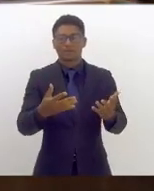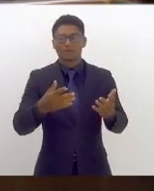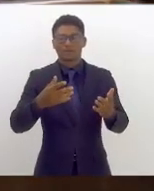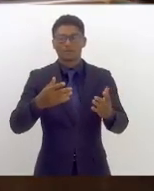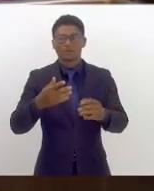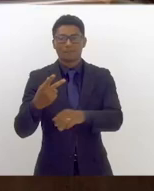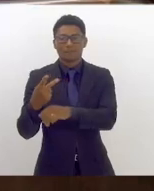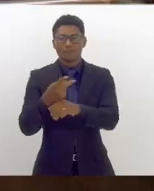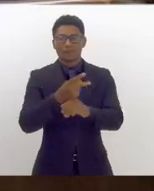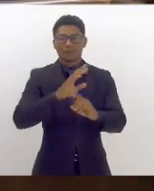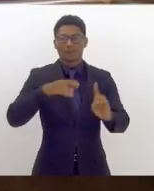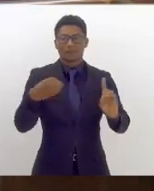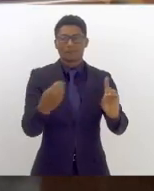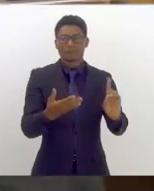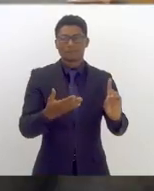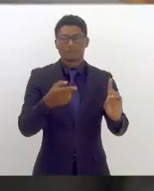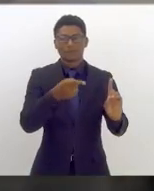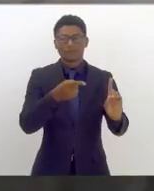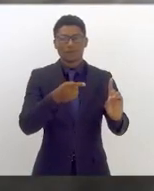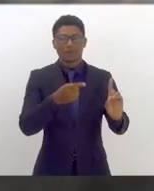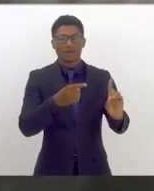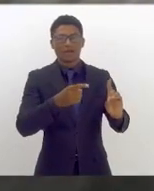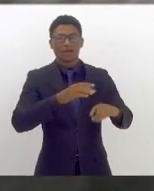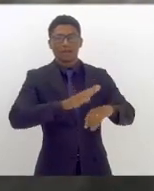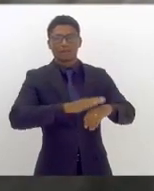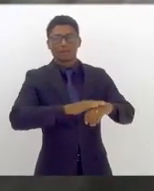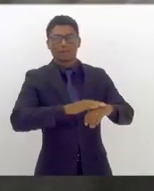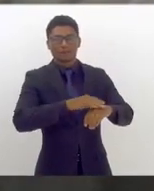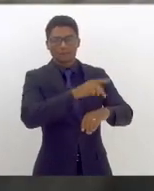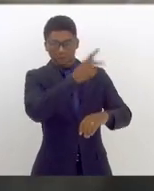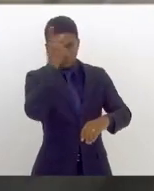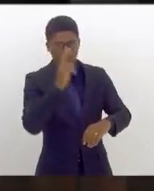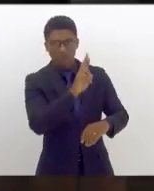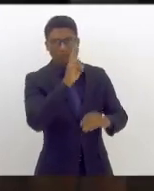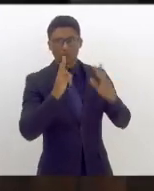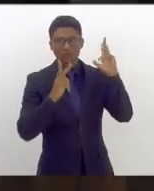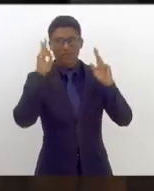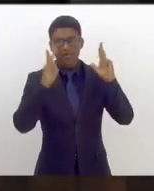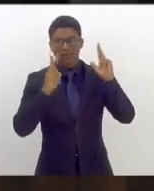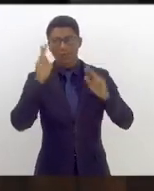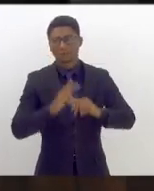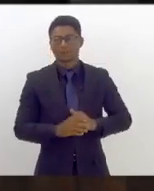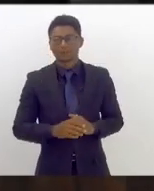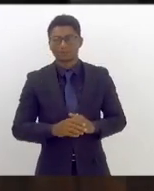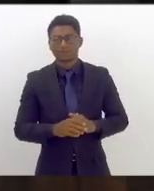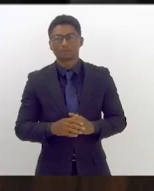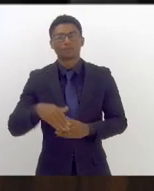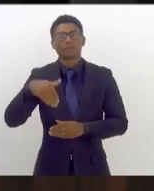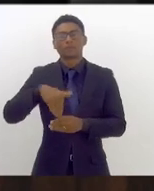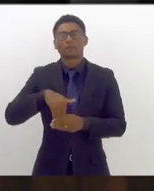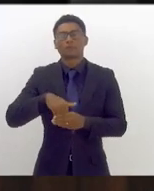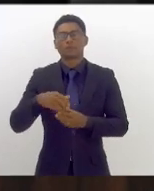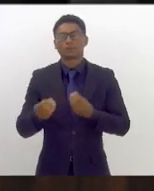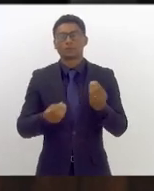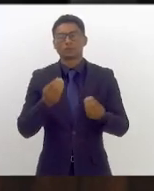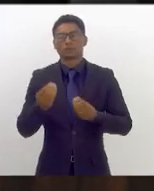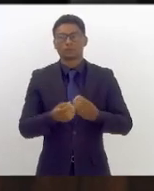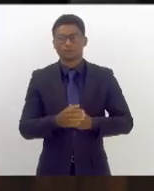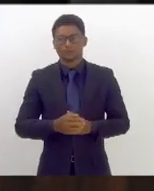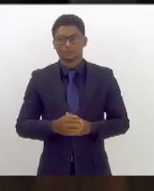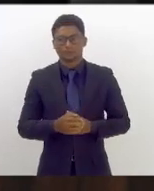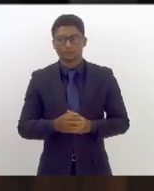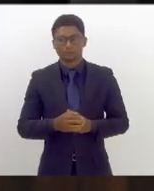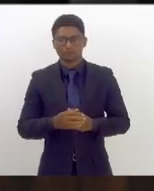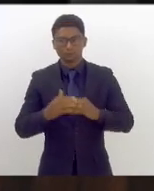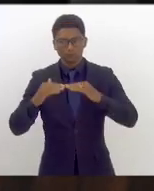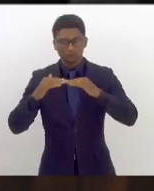lá na área que não mais votado E aí eu tive a honra de lá como é que vossa excelência volta Deputado com